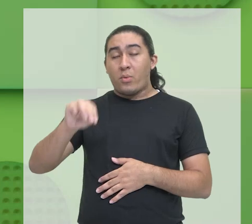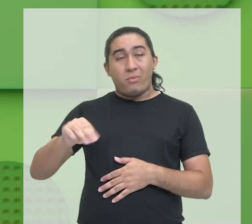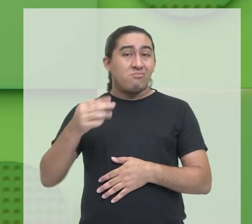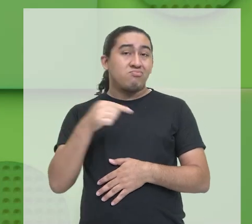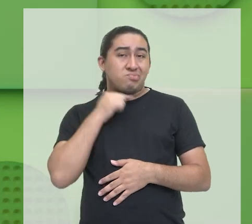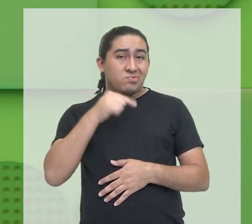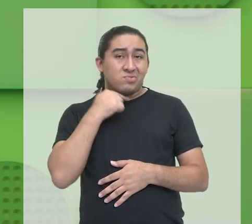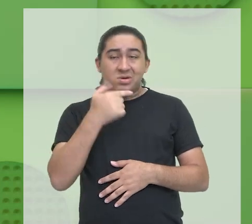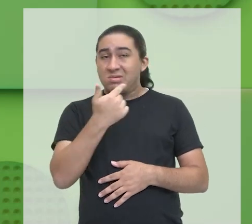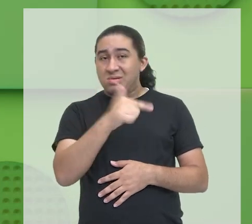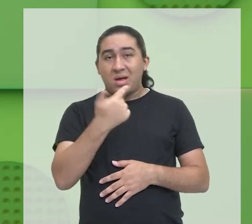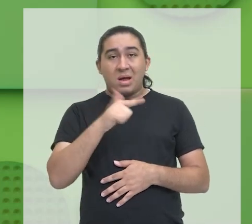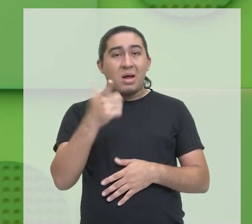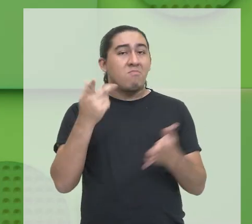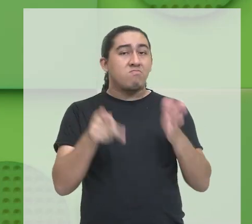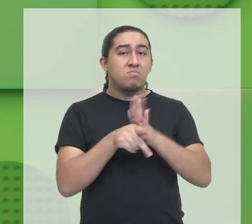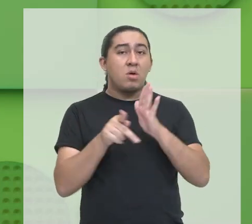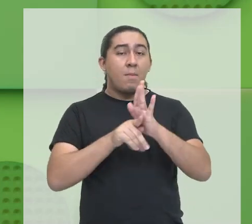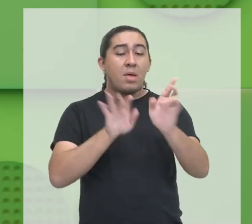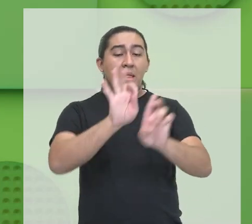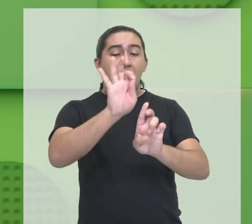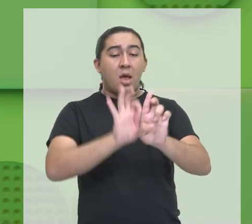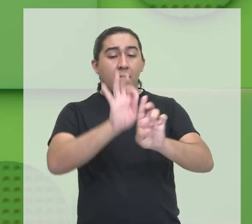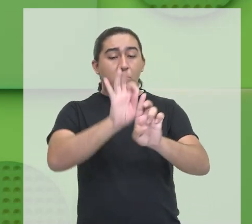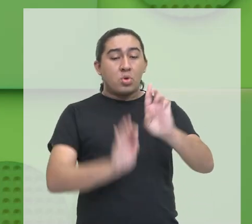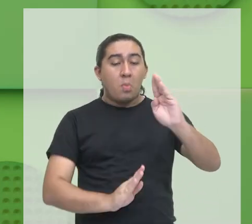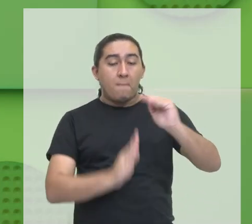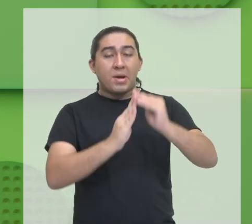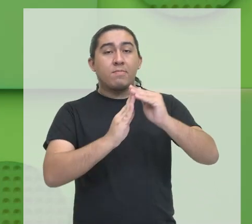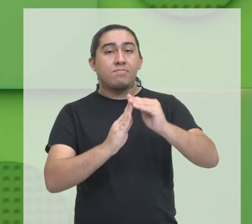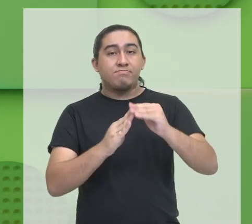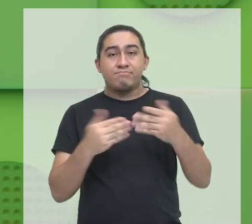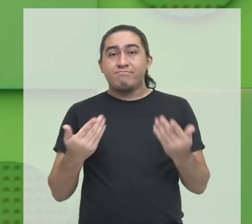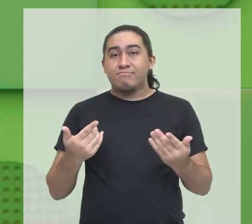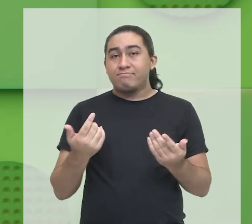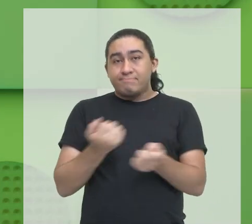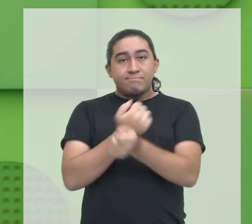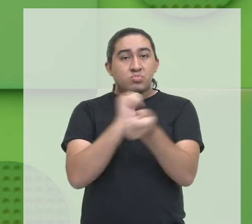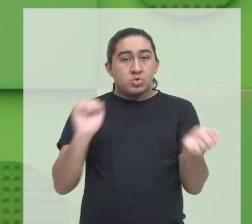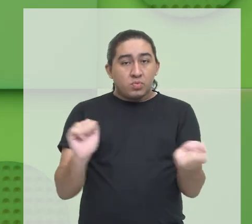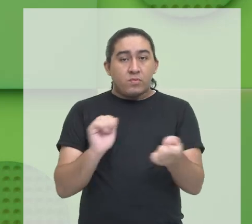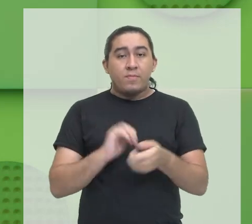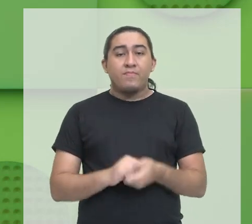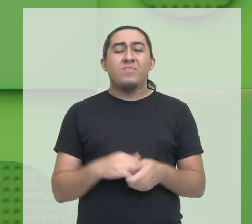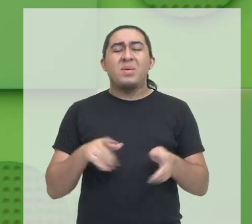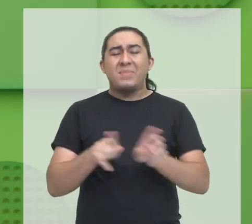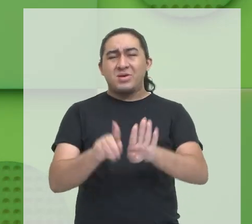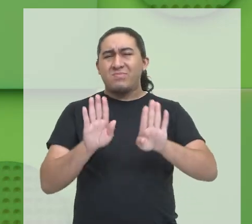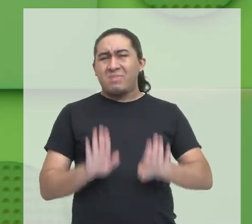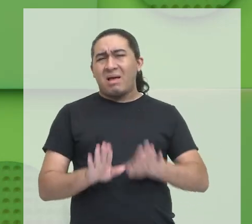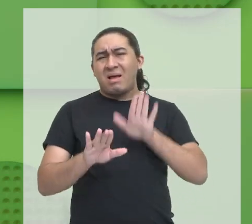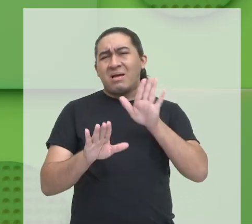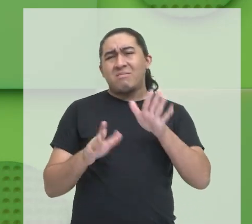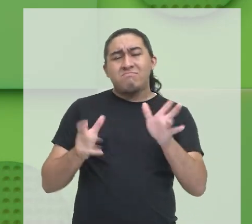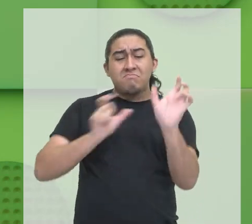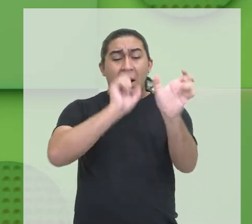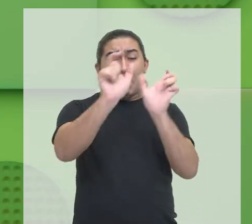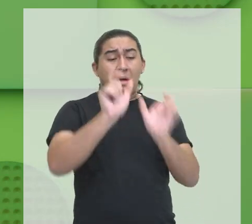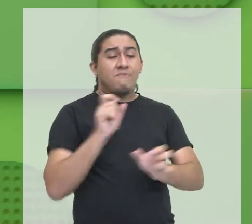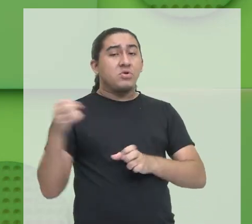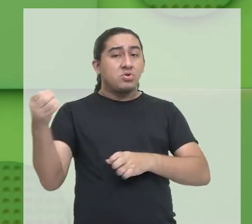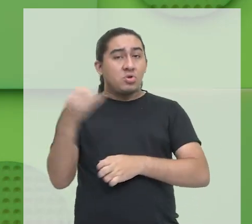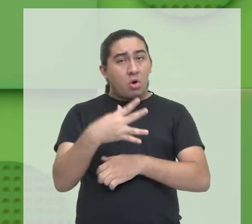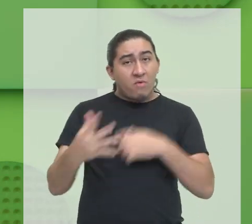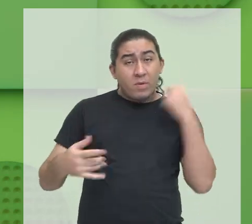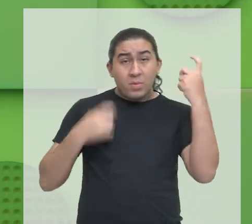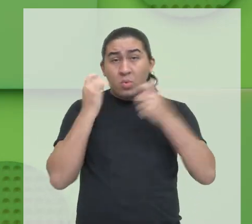essas temperaturas para fazer outros elementos por meio da fusão nuclear. Não preocupa com esses termos tão novos, essas palavras,